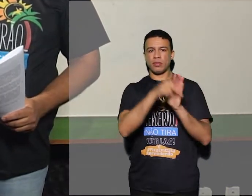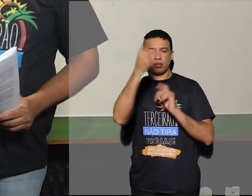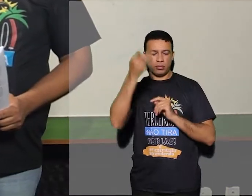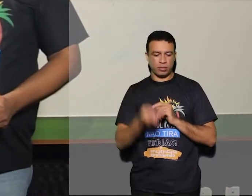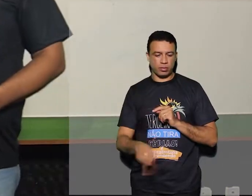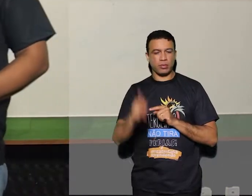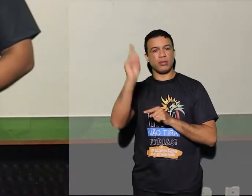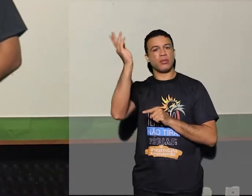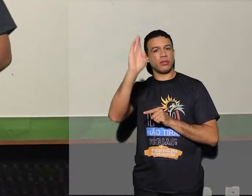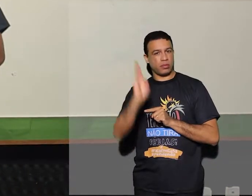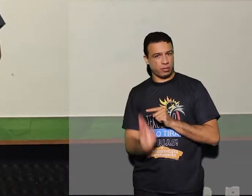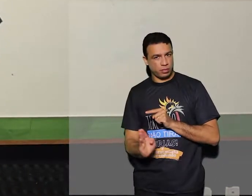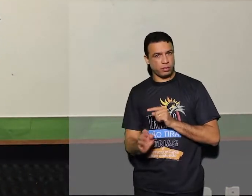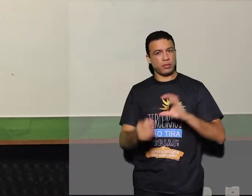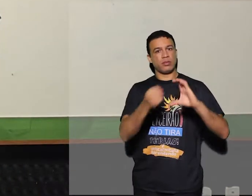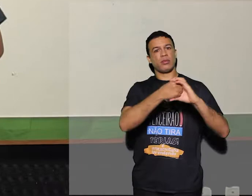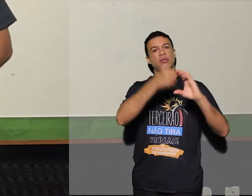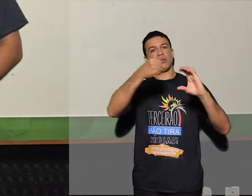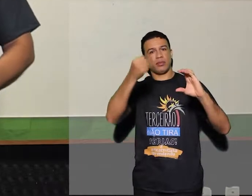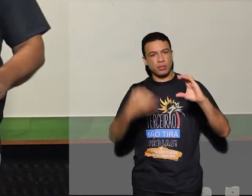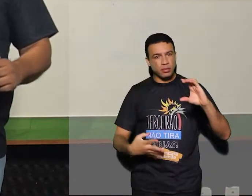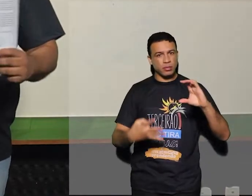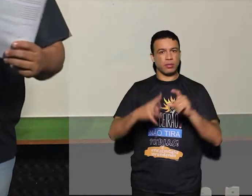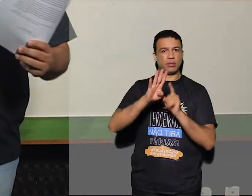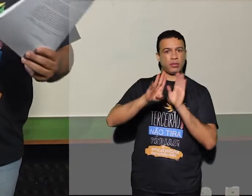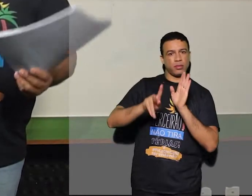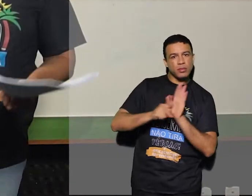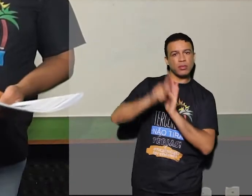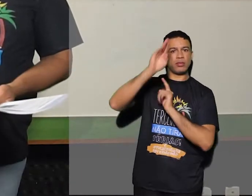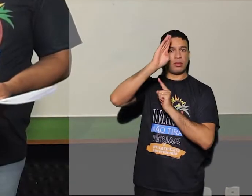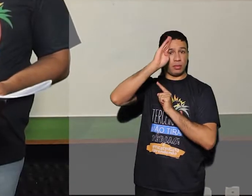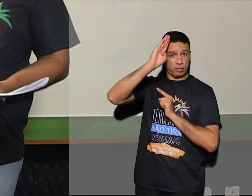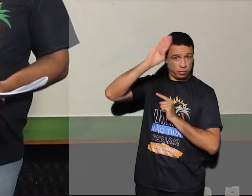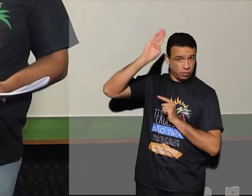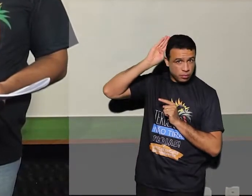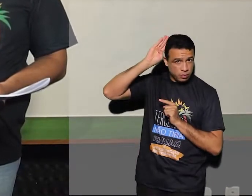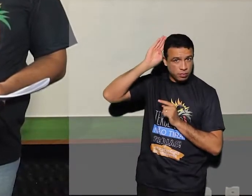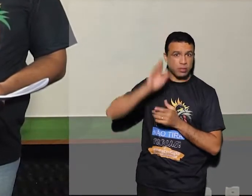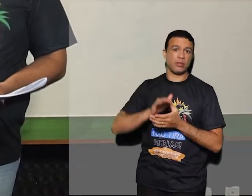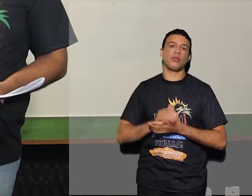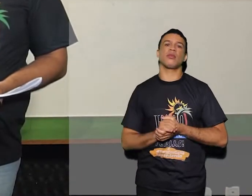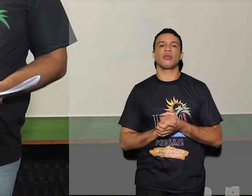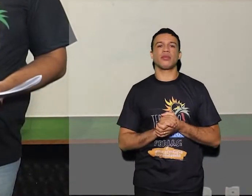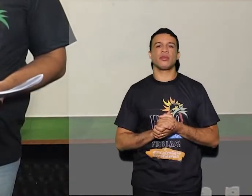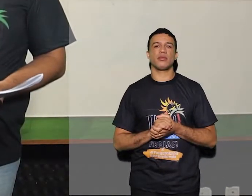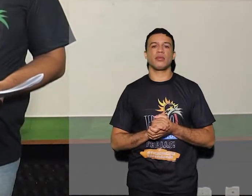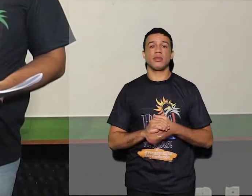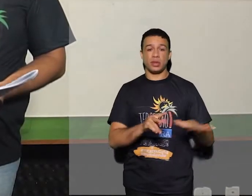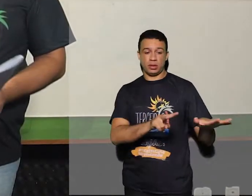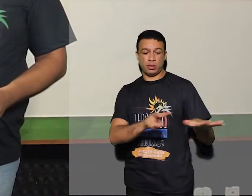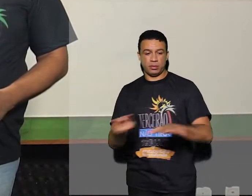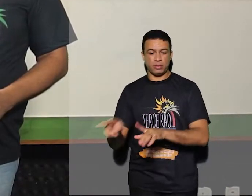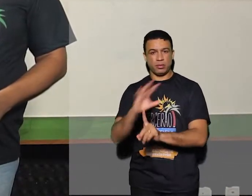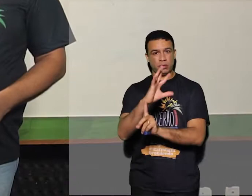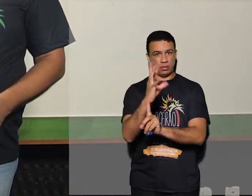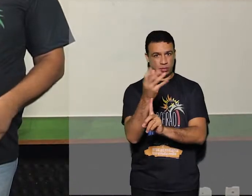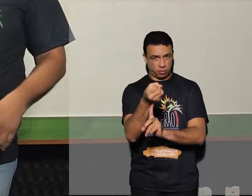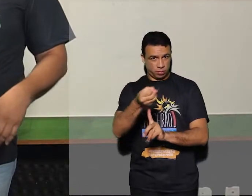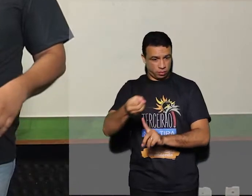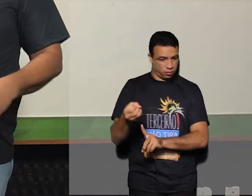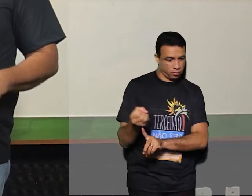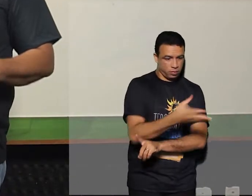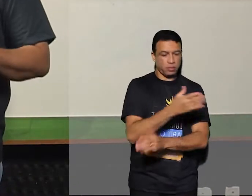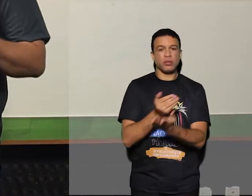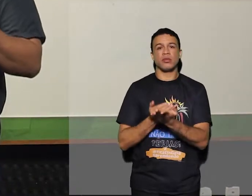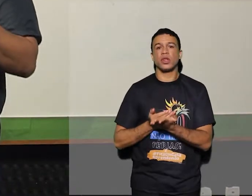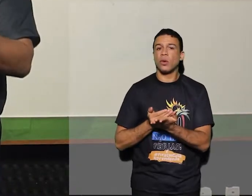nacionalistas, que é a característica que já vem do academicismo, mas ele vai ganhar forma, por exemplo, na Semana de Arte Moderna. Então, o que acontece?